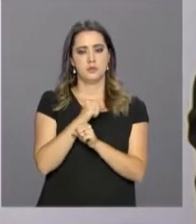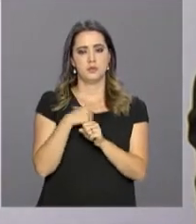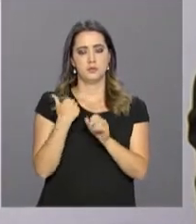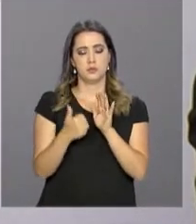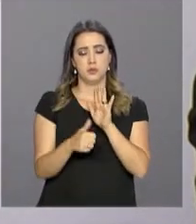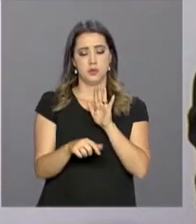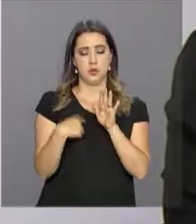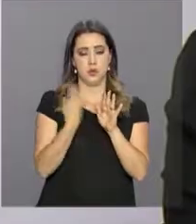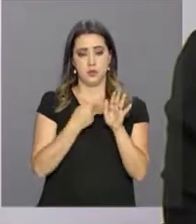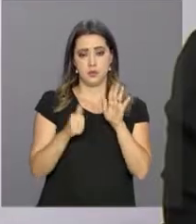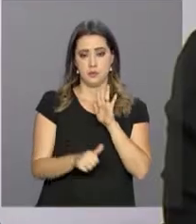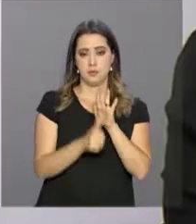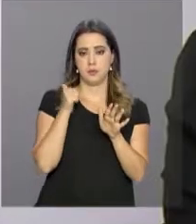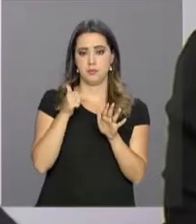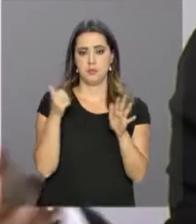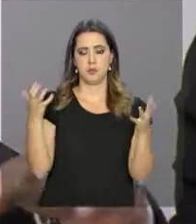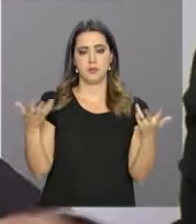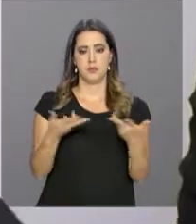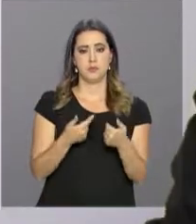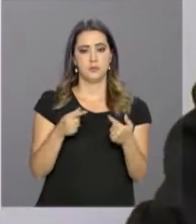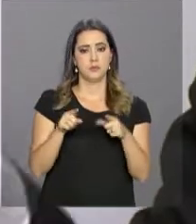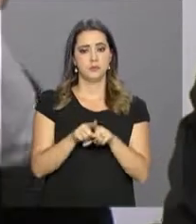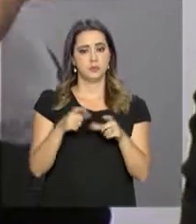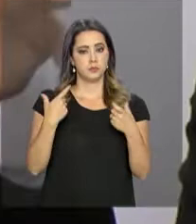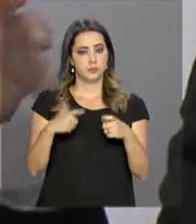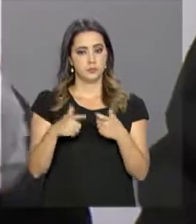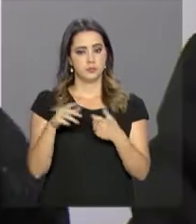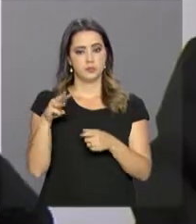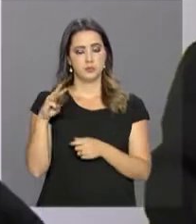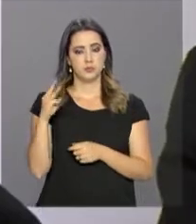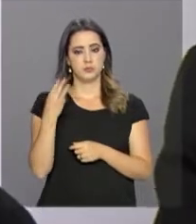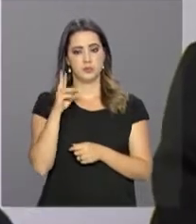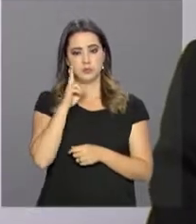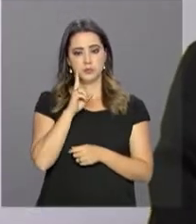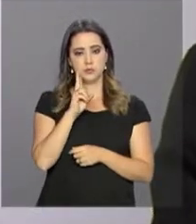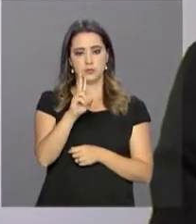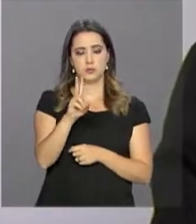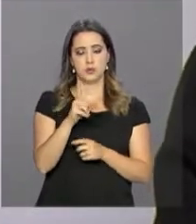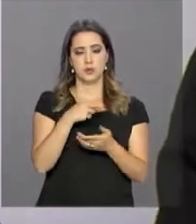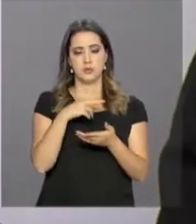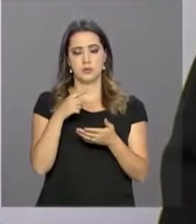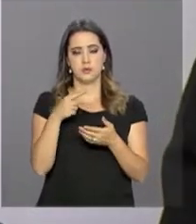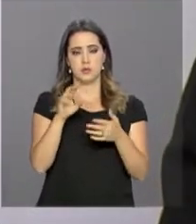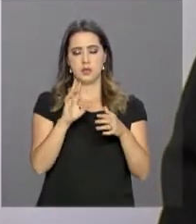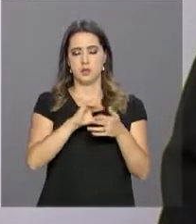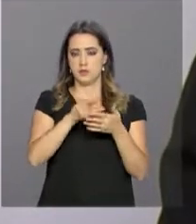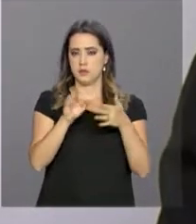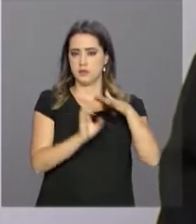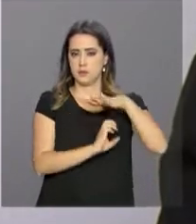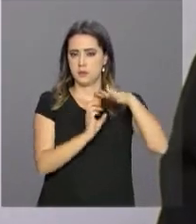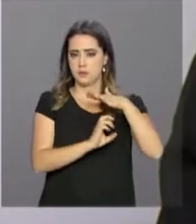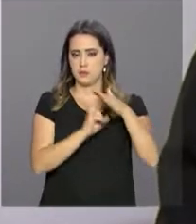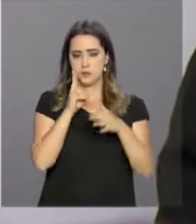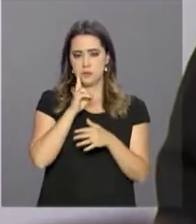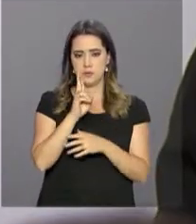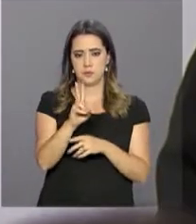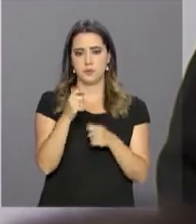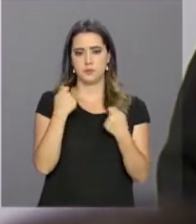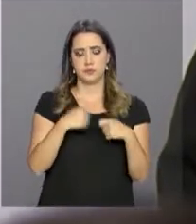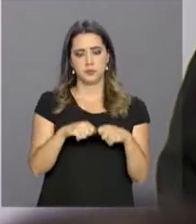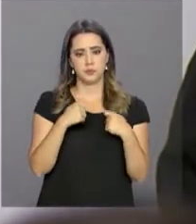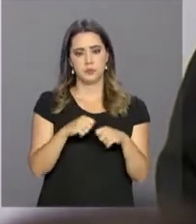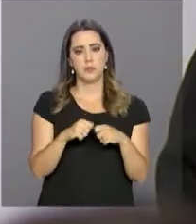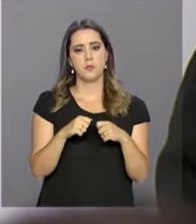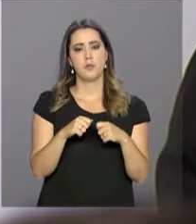da qualidade há a questão da geografia lhe se você olhar se eu passei mal a ea própria cepisa e precisa vai vai